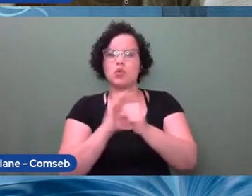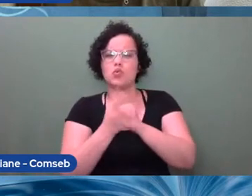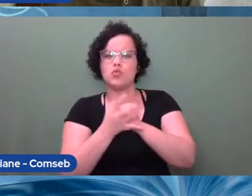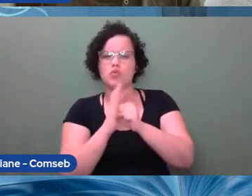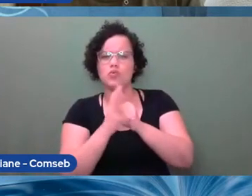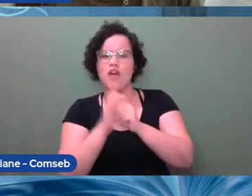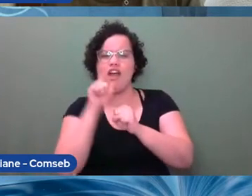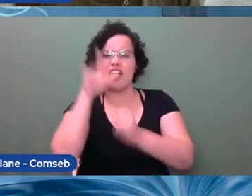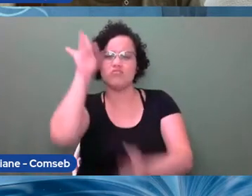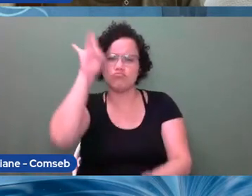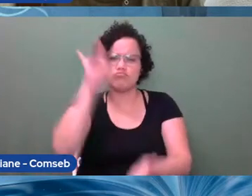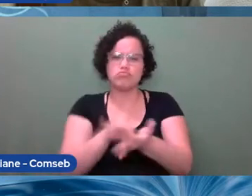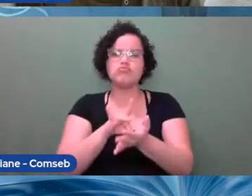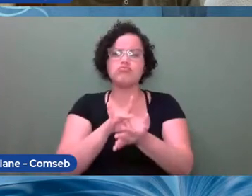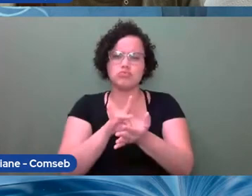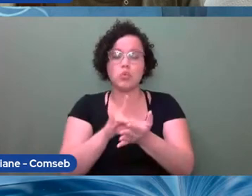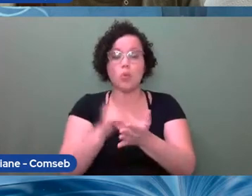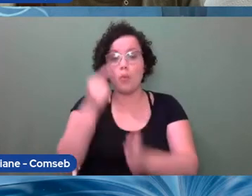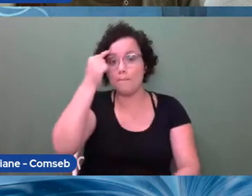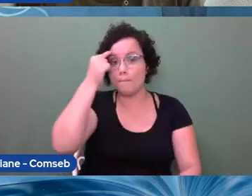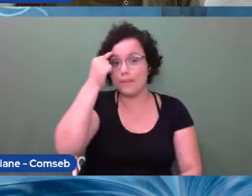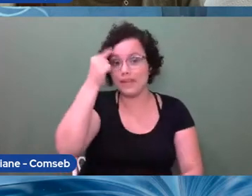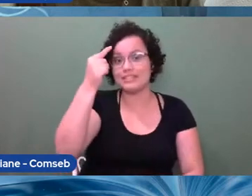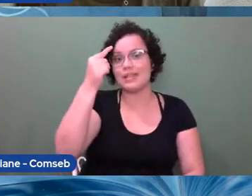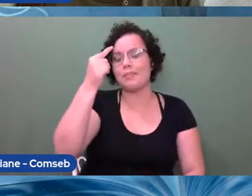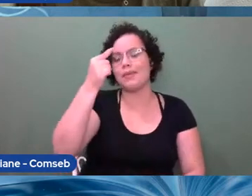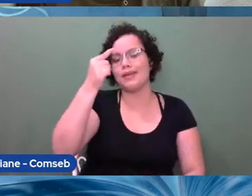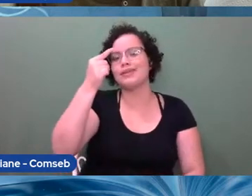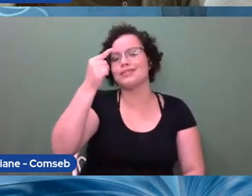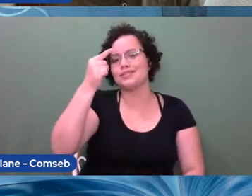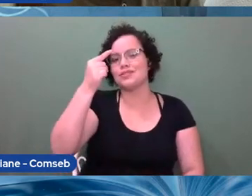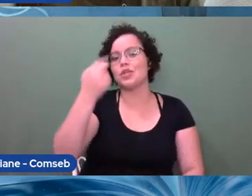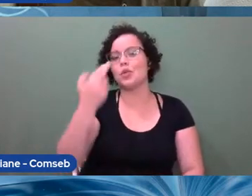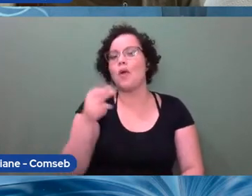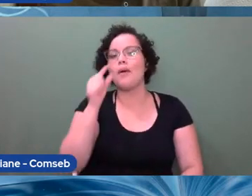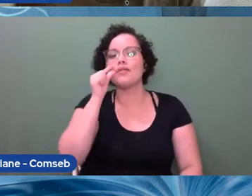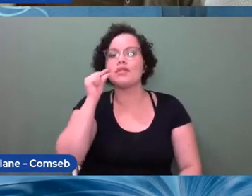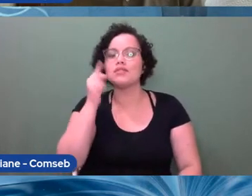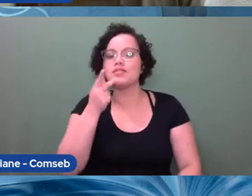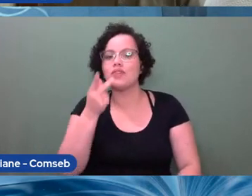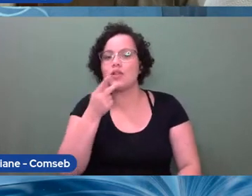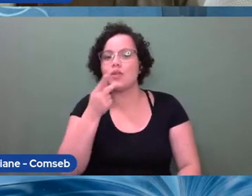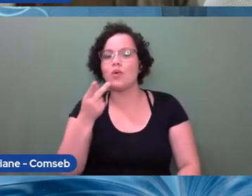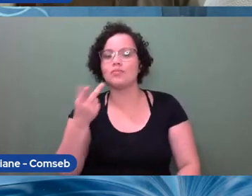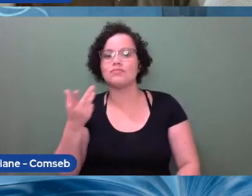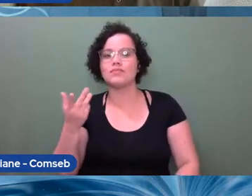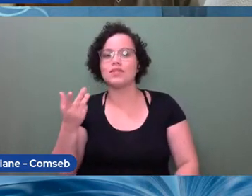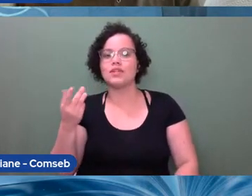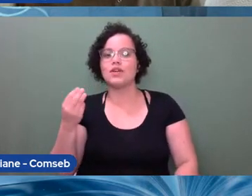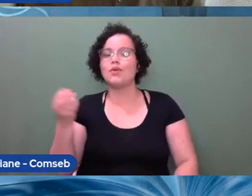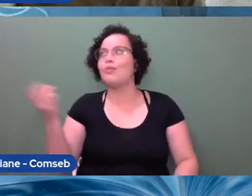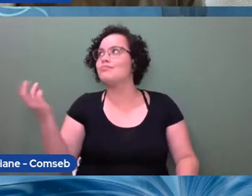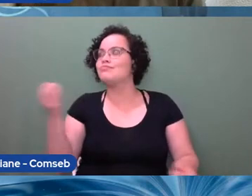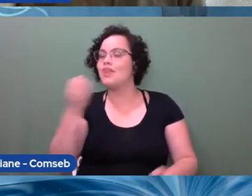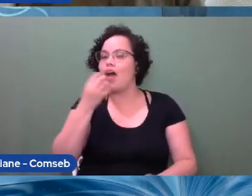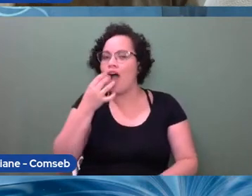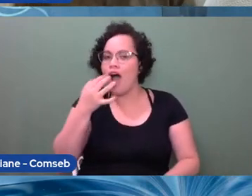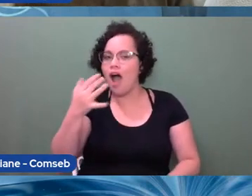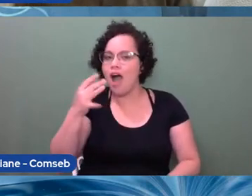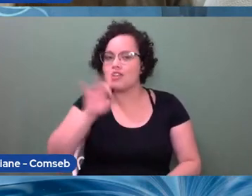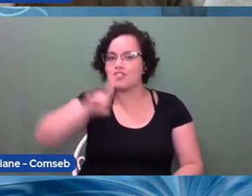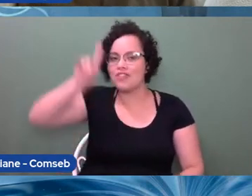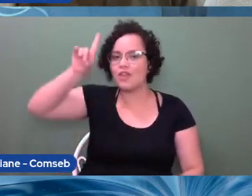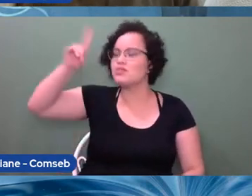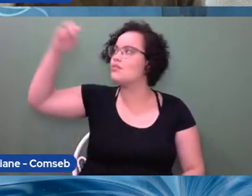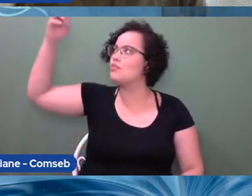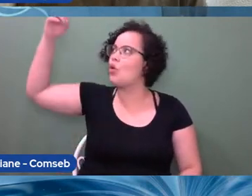de fato, o pensamento, no dizer do André Luiz, o hálito divino, aí diz